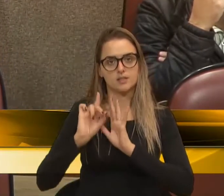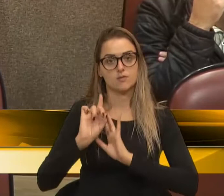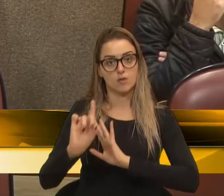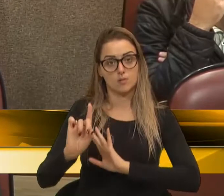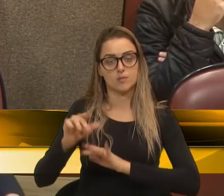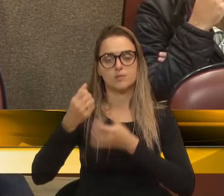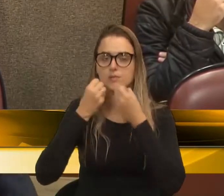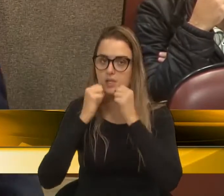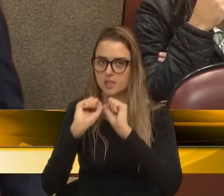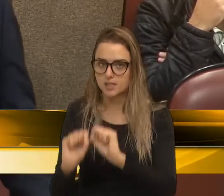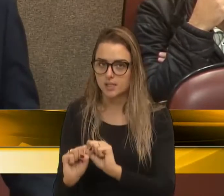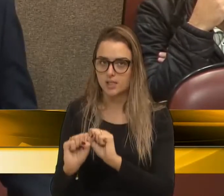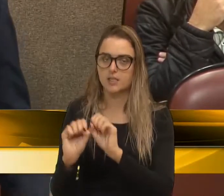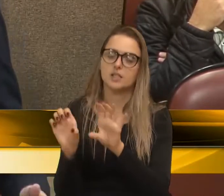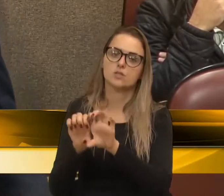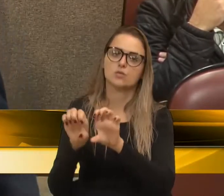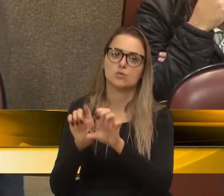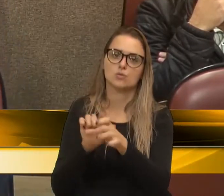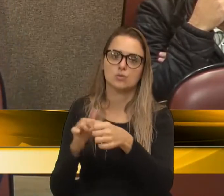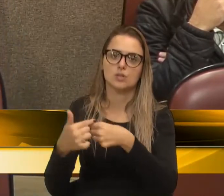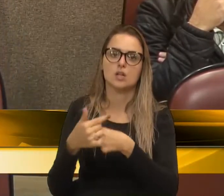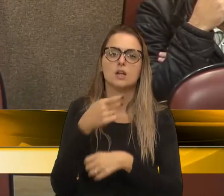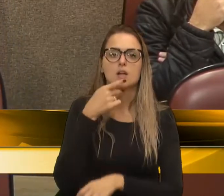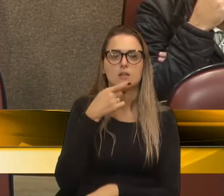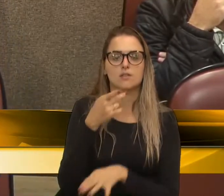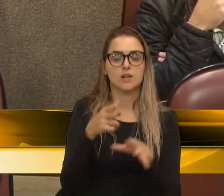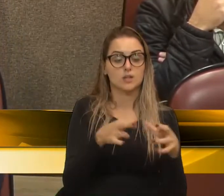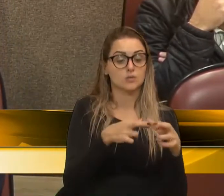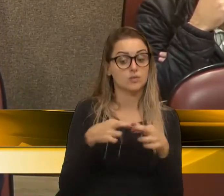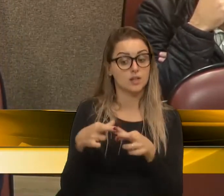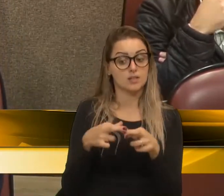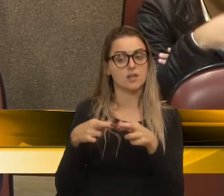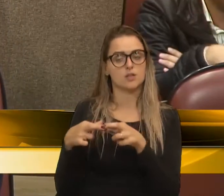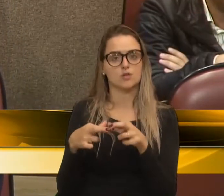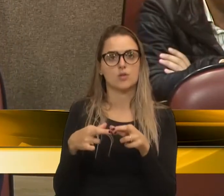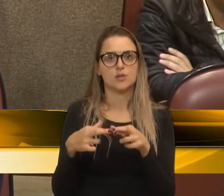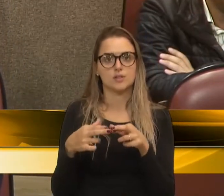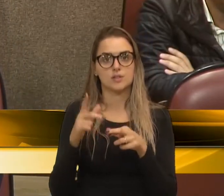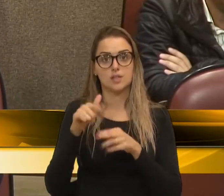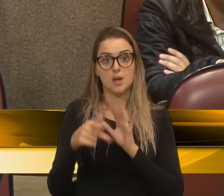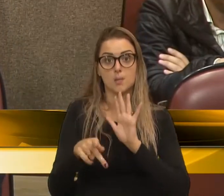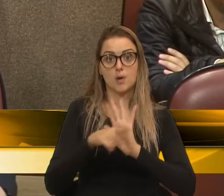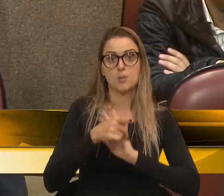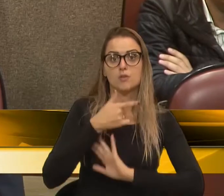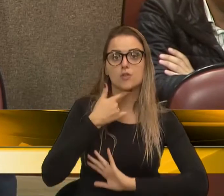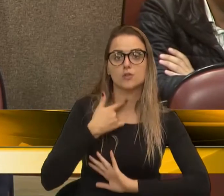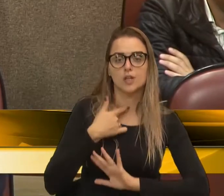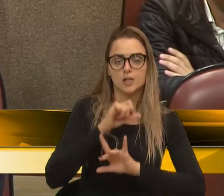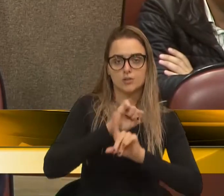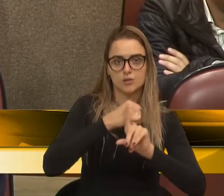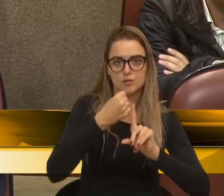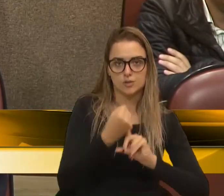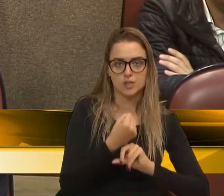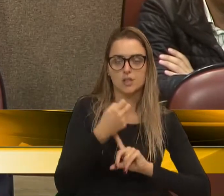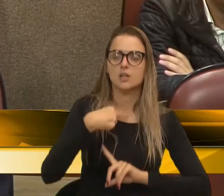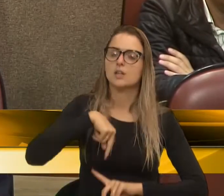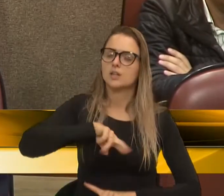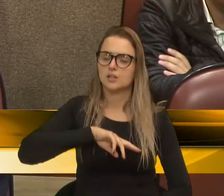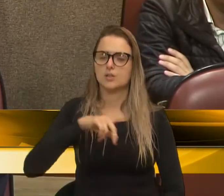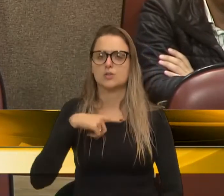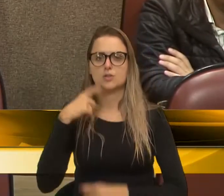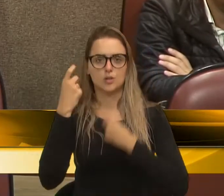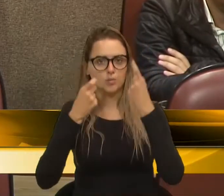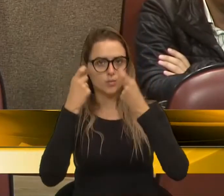Habitação, falando das EIs, das zonas de interesse social, que nós tínhamos uma preocupação, e uma